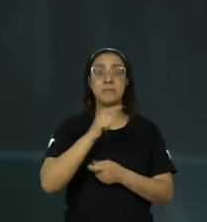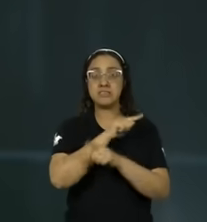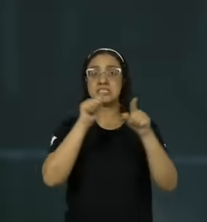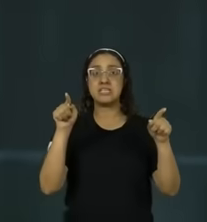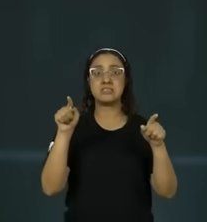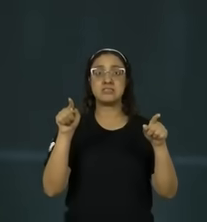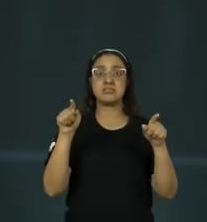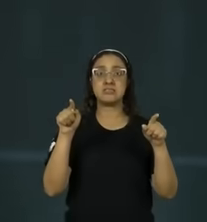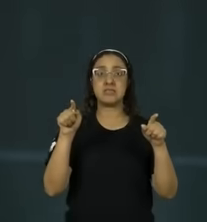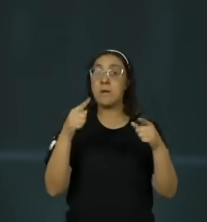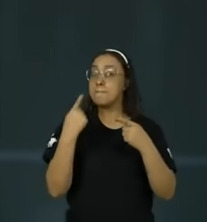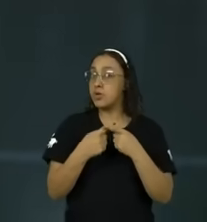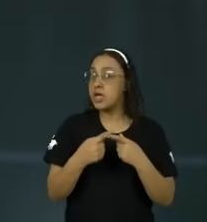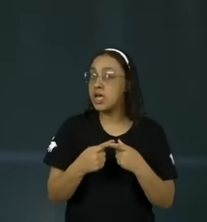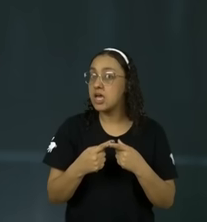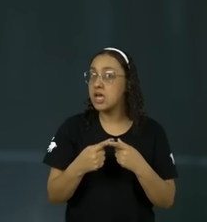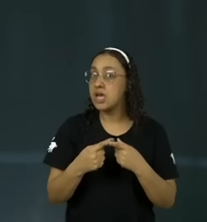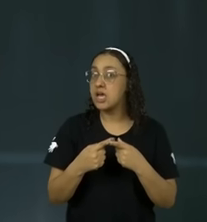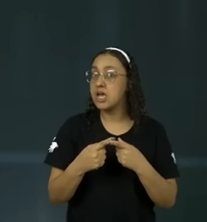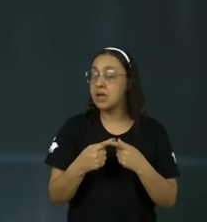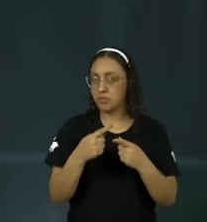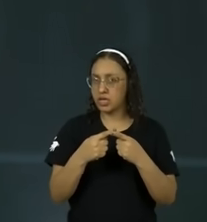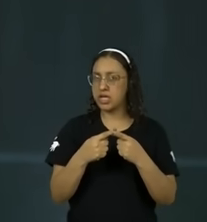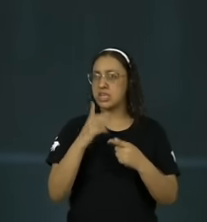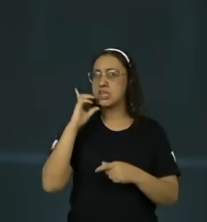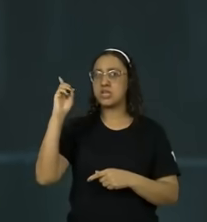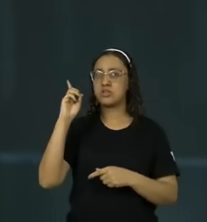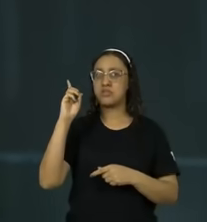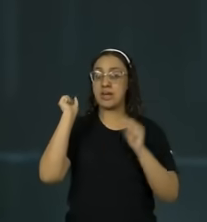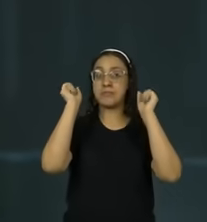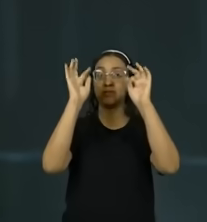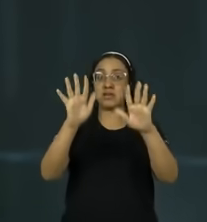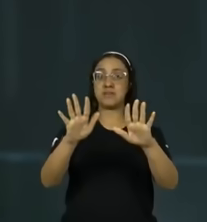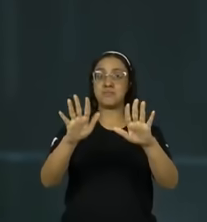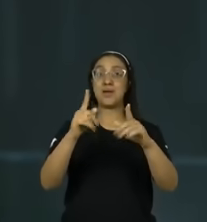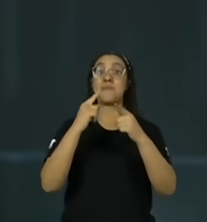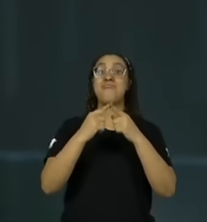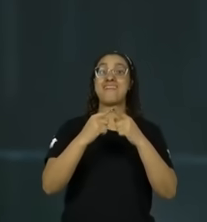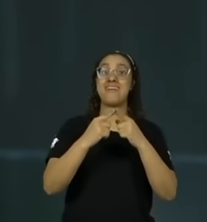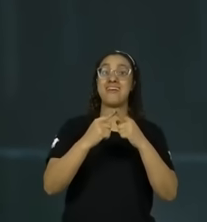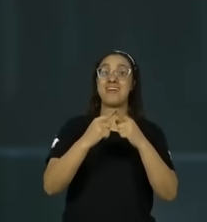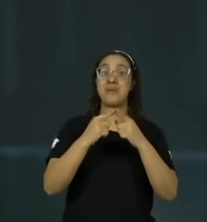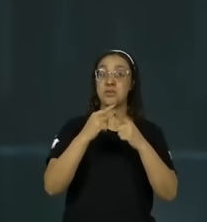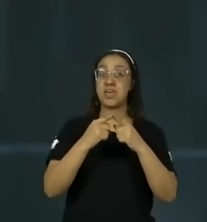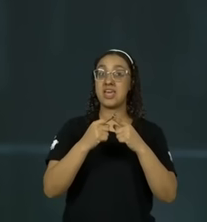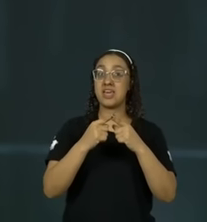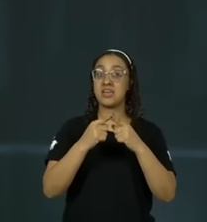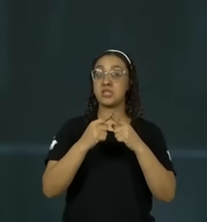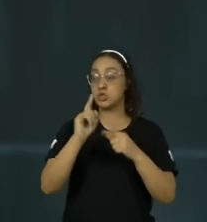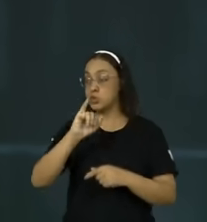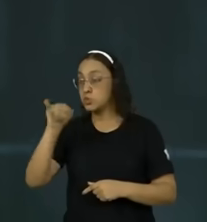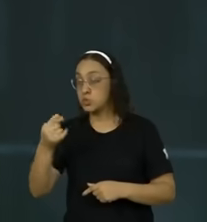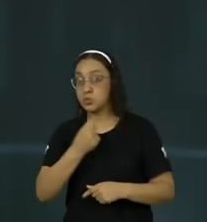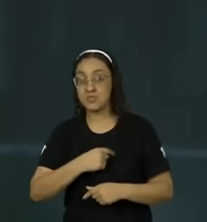povo, os hebreus, os irmãos de José, estavam famintos por trigo, mas José estava faminto por uma família.